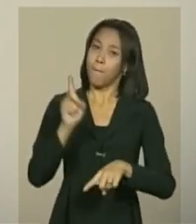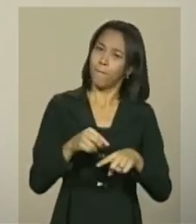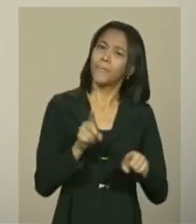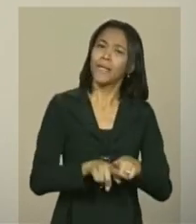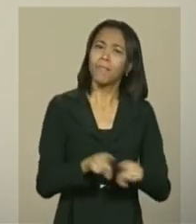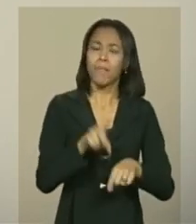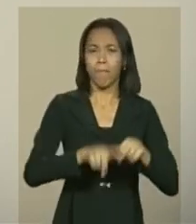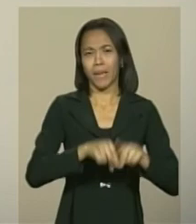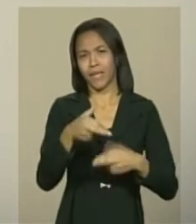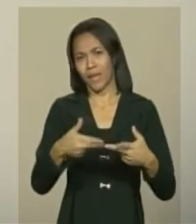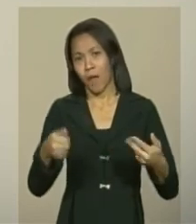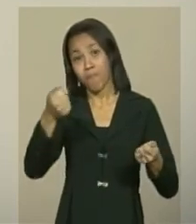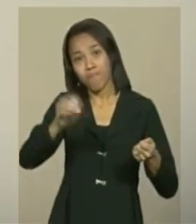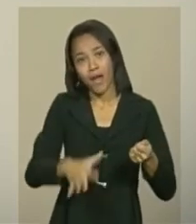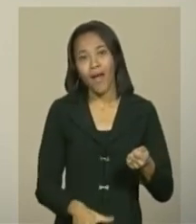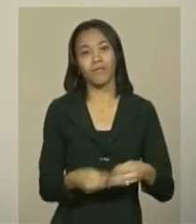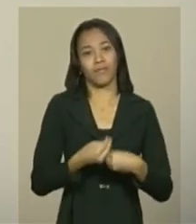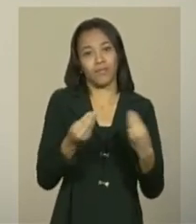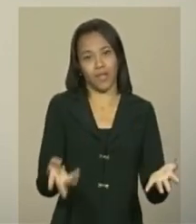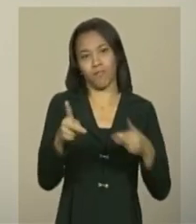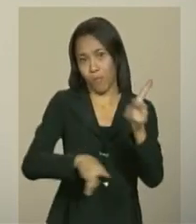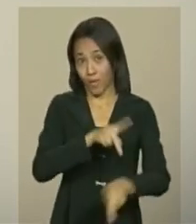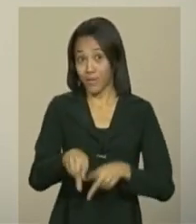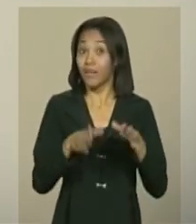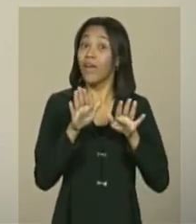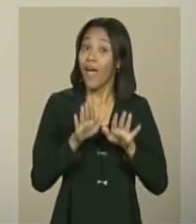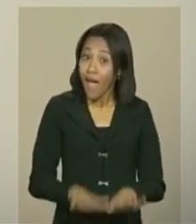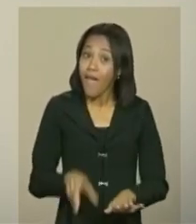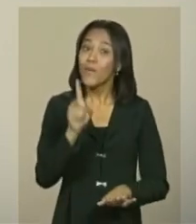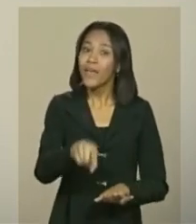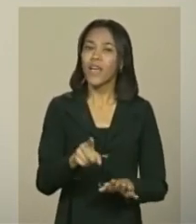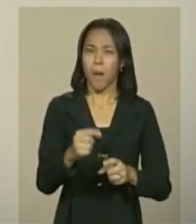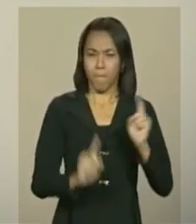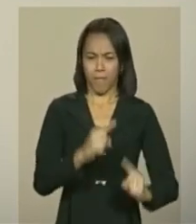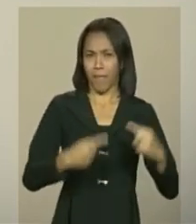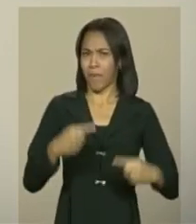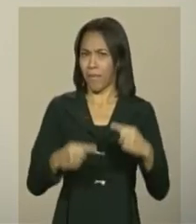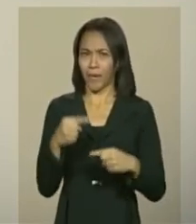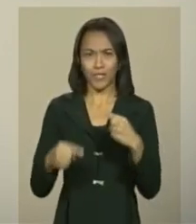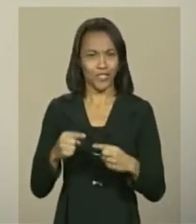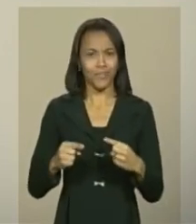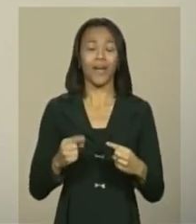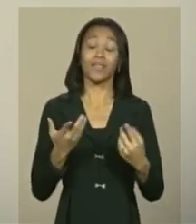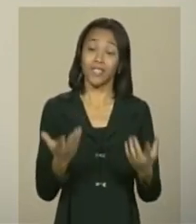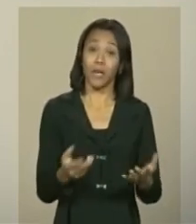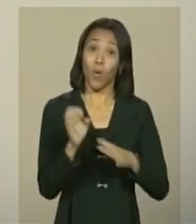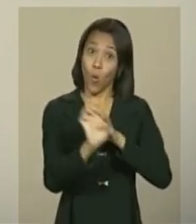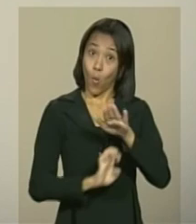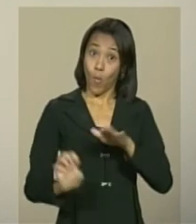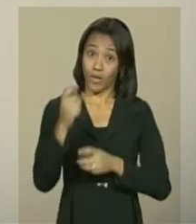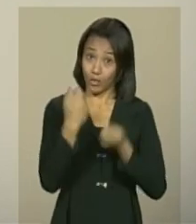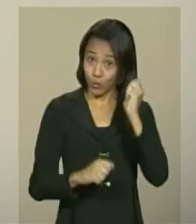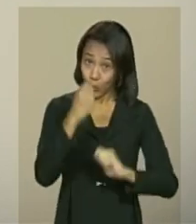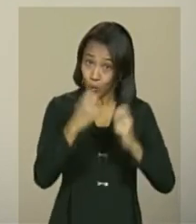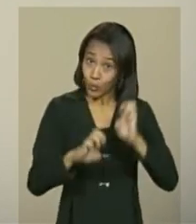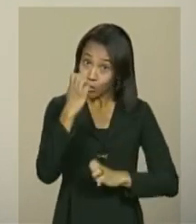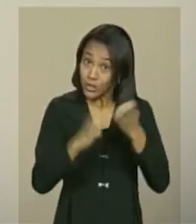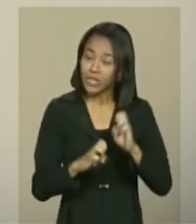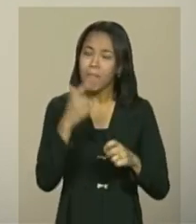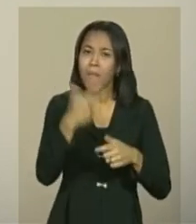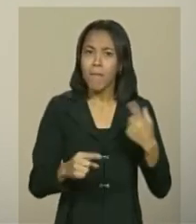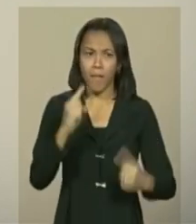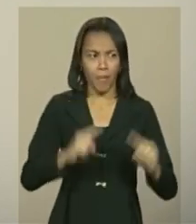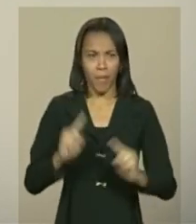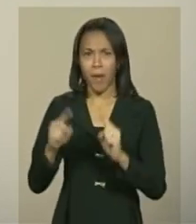baratos para a população isso Luciano se chama competitividade e uma indústria mais competitiva